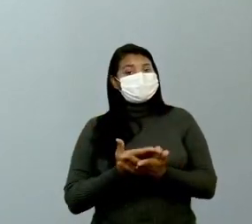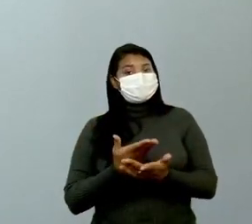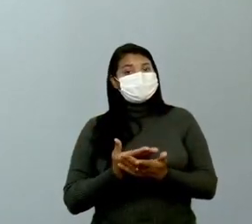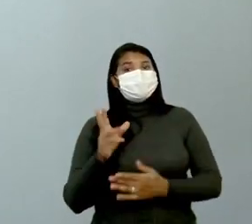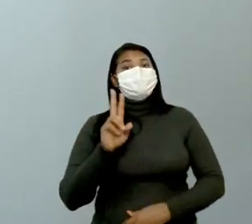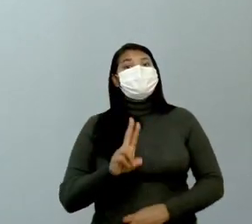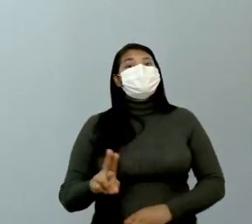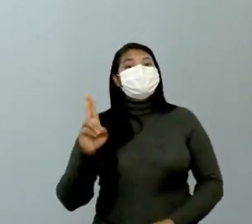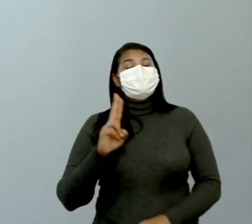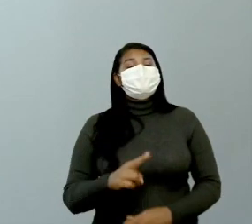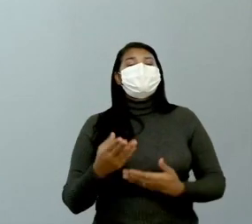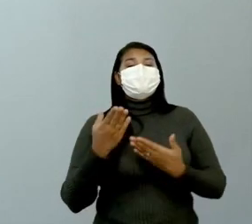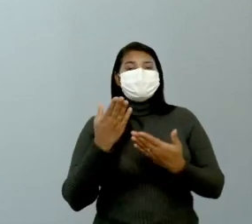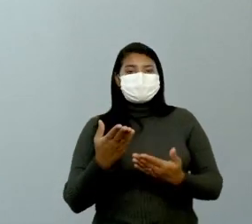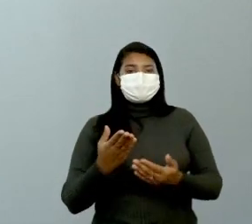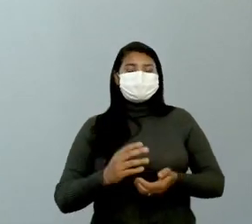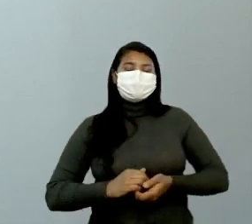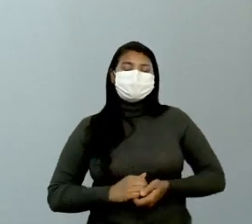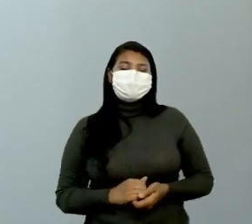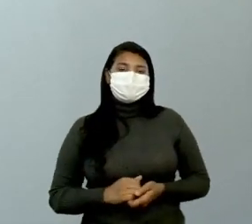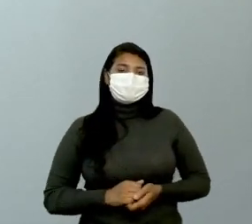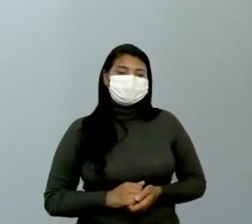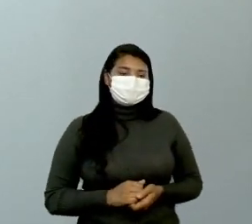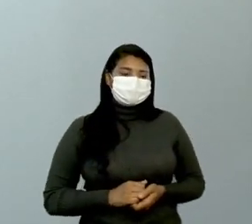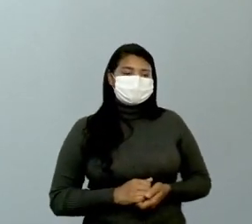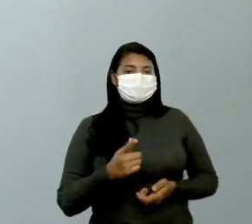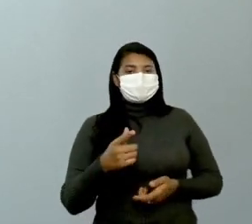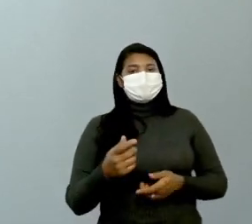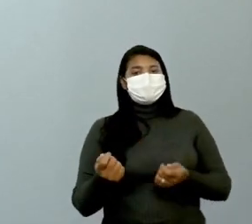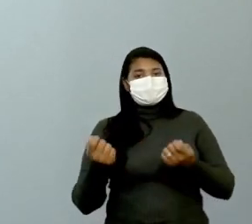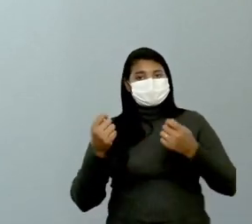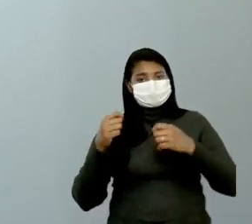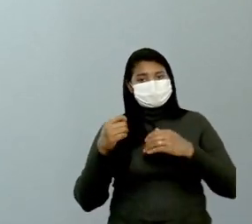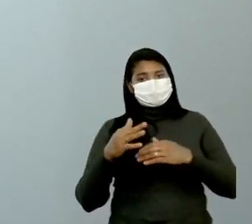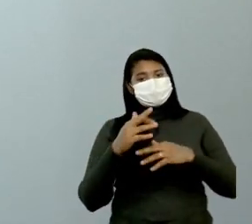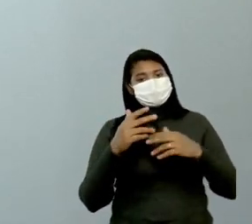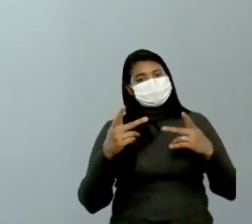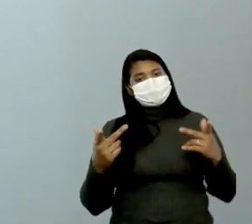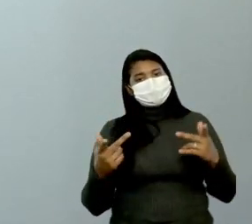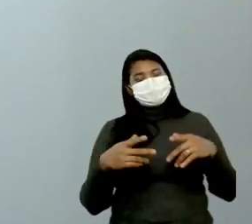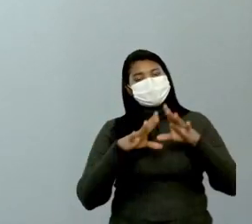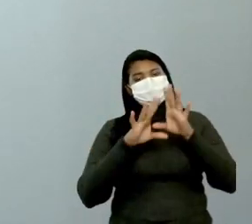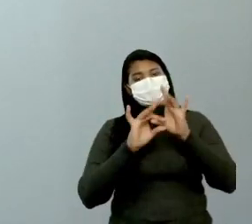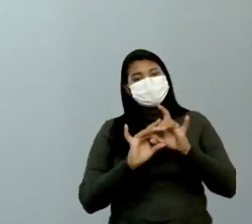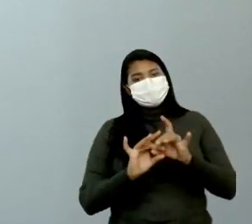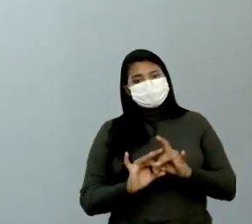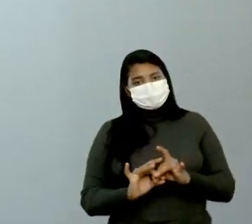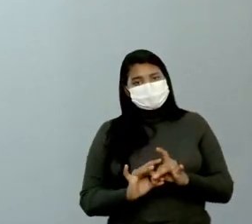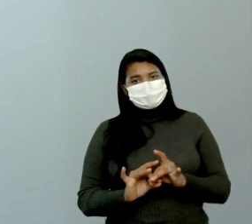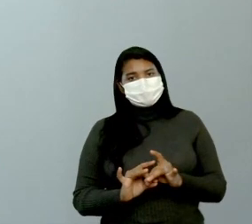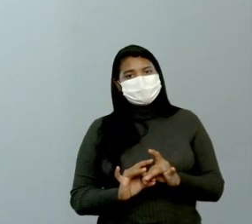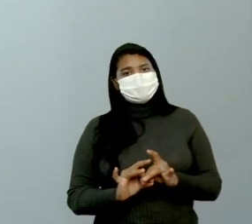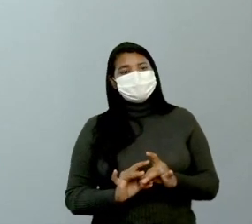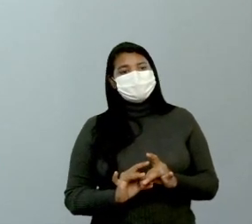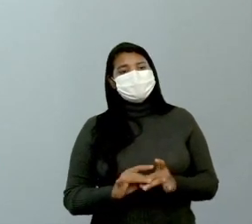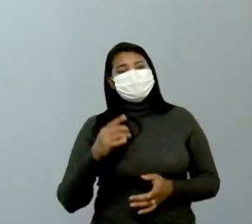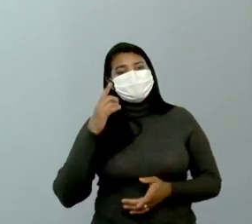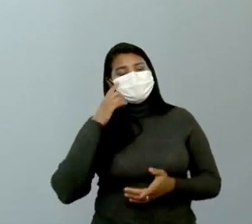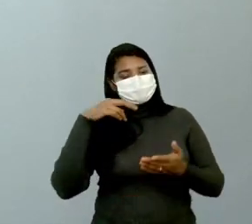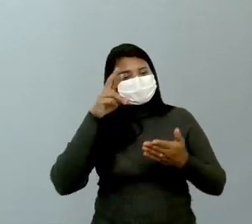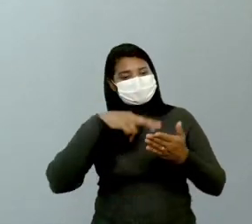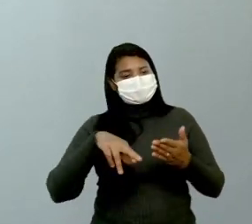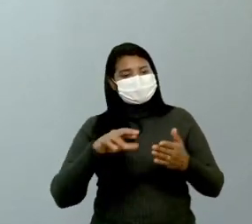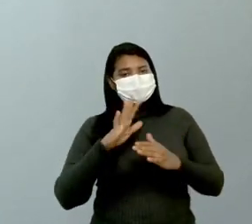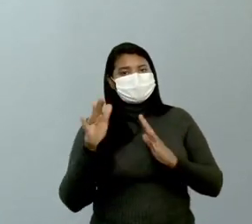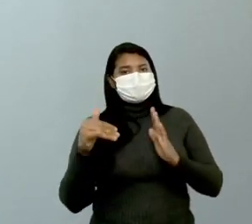utilize, né, o seu tempo hábil para você ali dar conta de todos os conteúdos, de ver e revisar todos